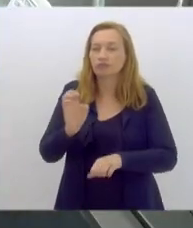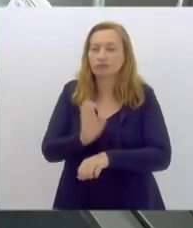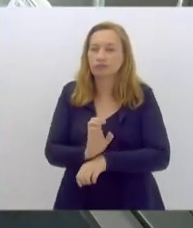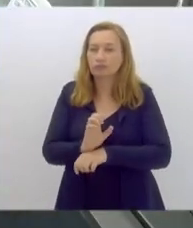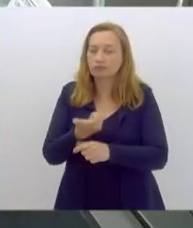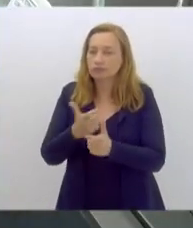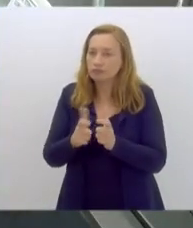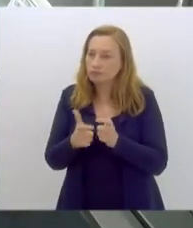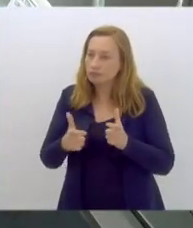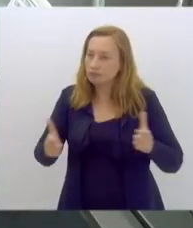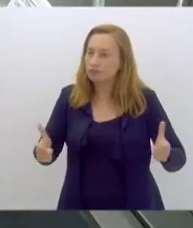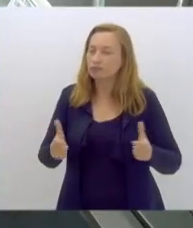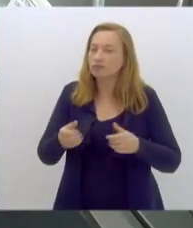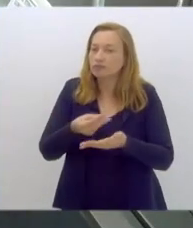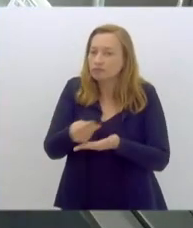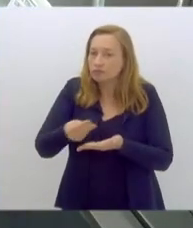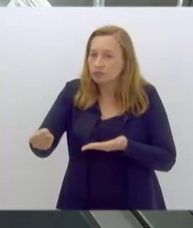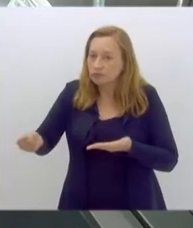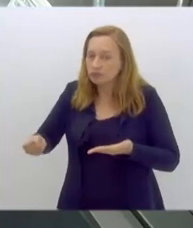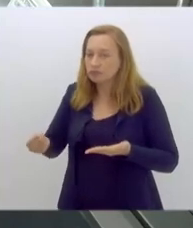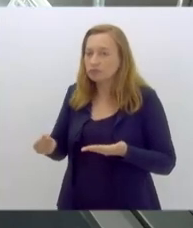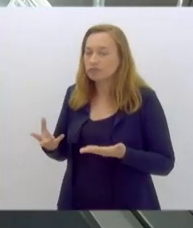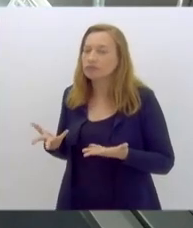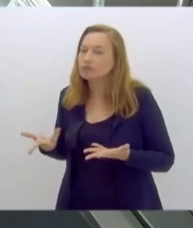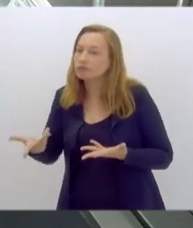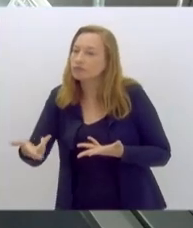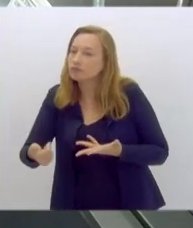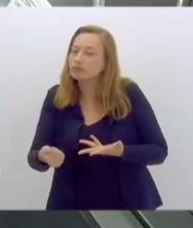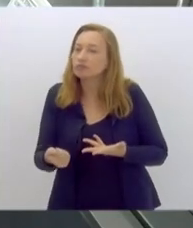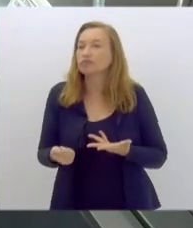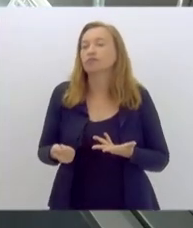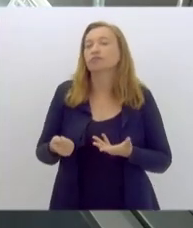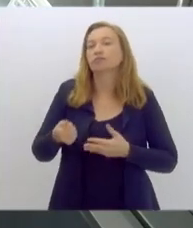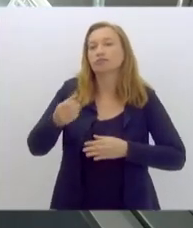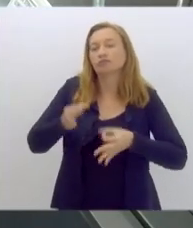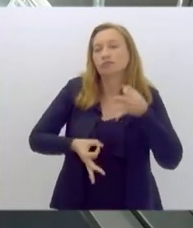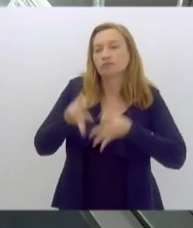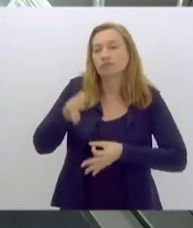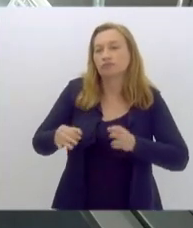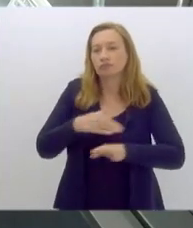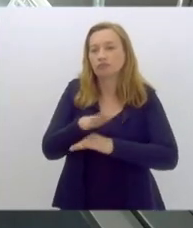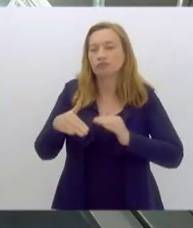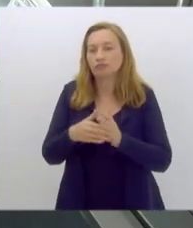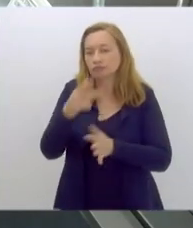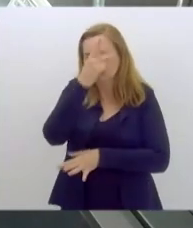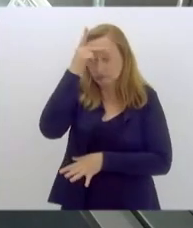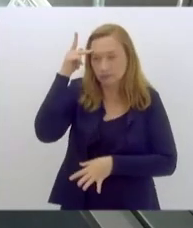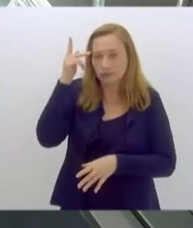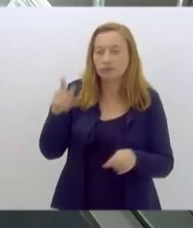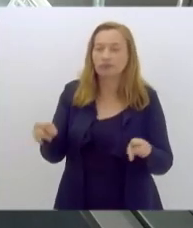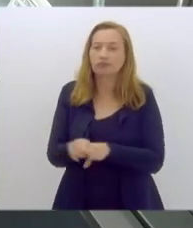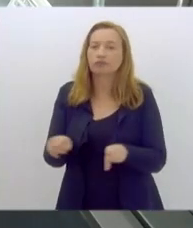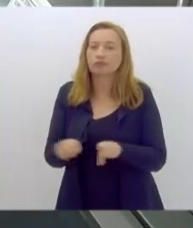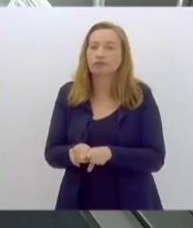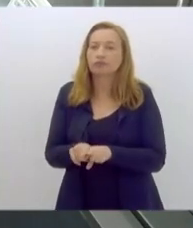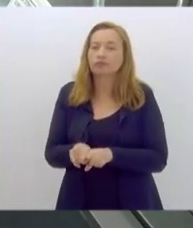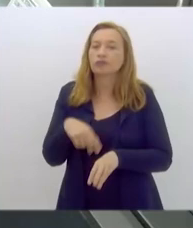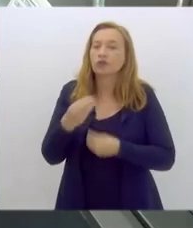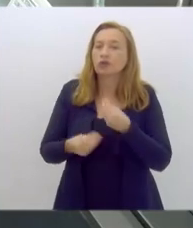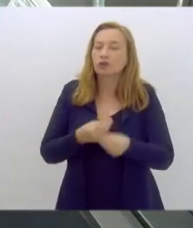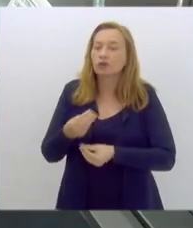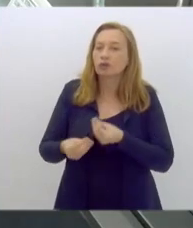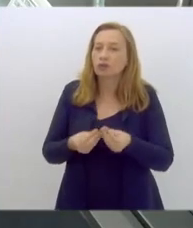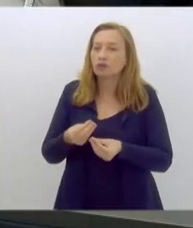considerando uma distribuição mais econômica e mais justa para toda a população e também como esses